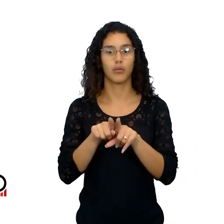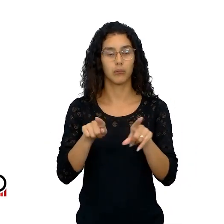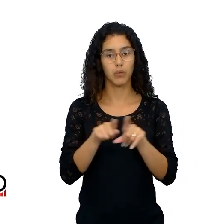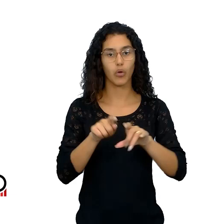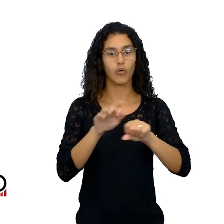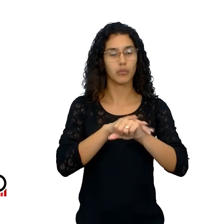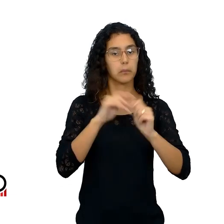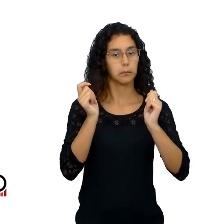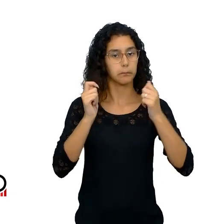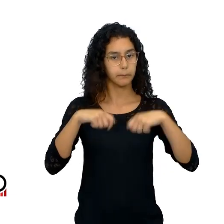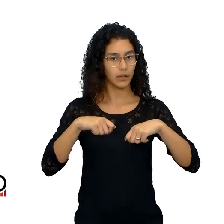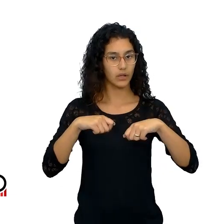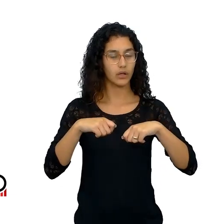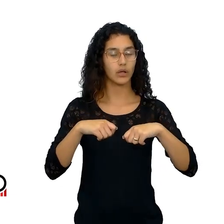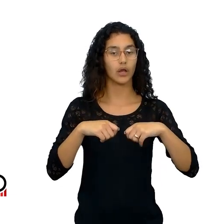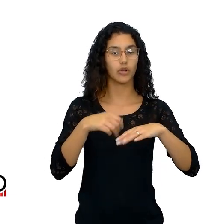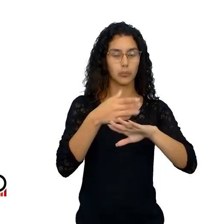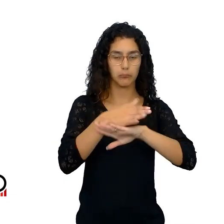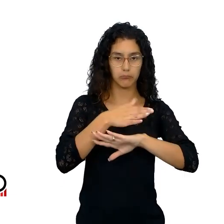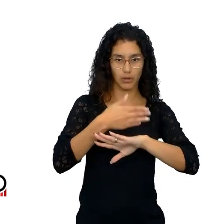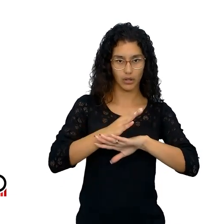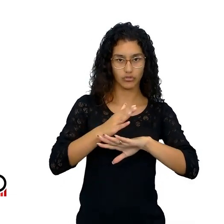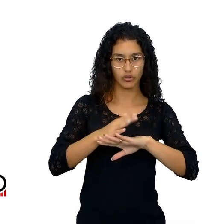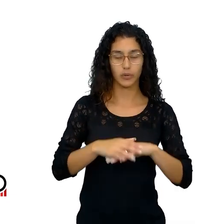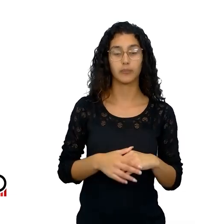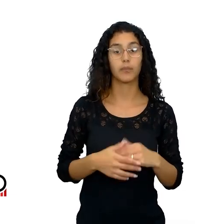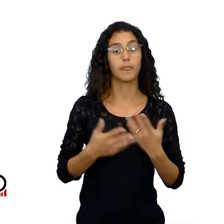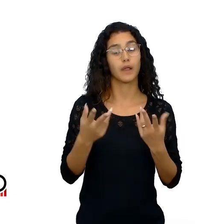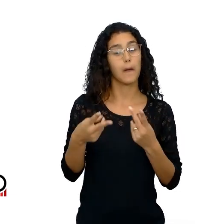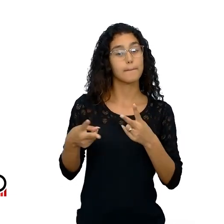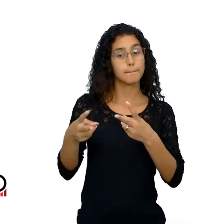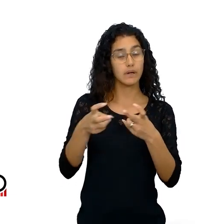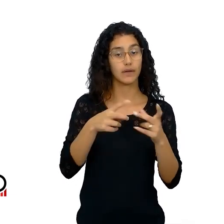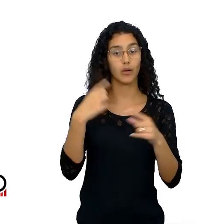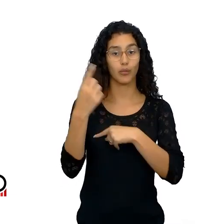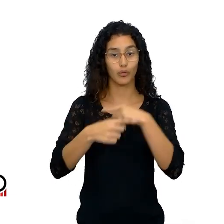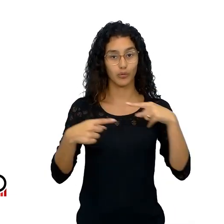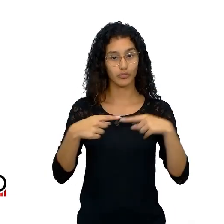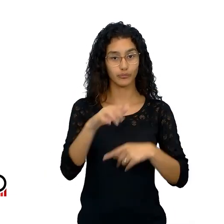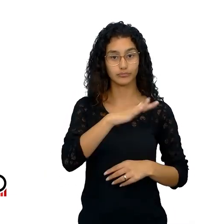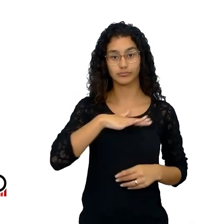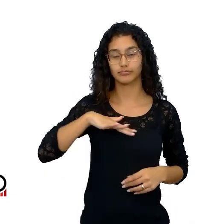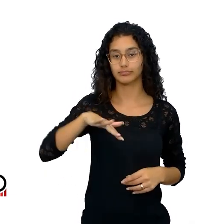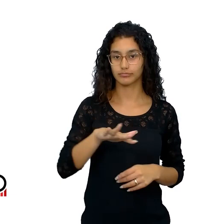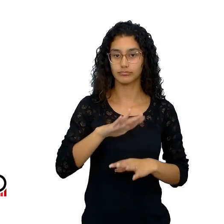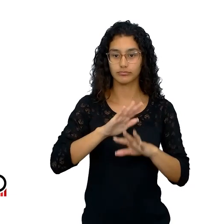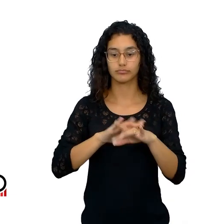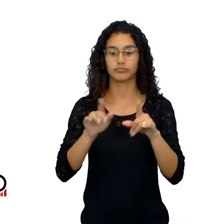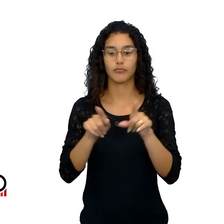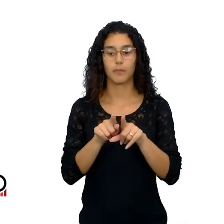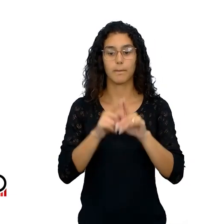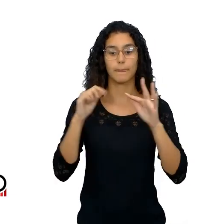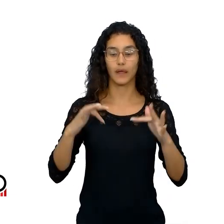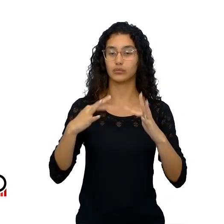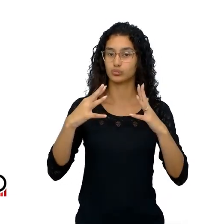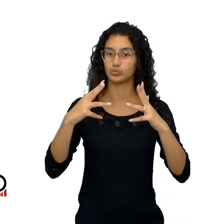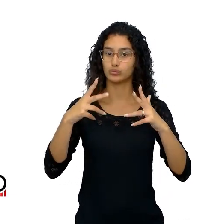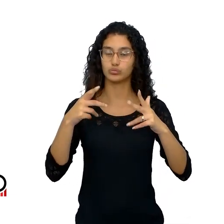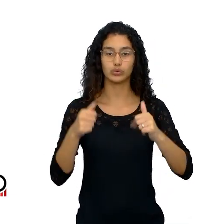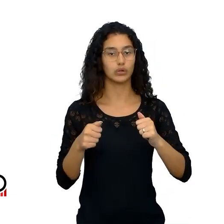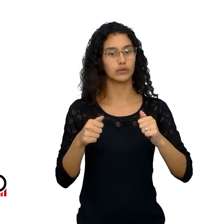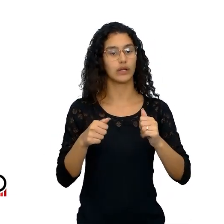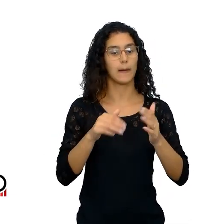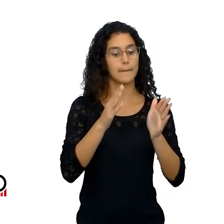sobre possibilidades de práticas interdisciplinares. Vejam que esses objetivos gerais, eles vão estar presentes em todas